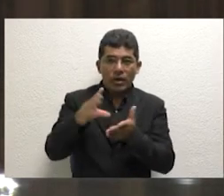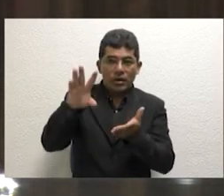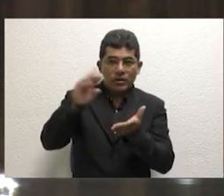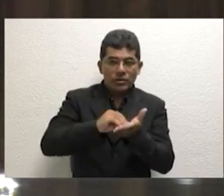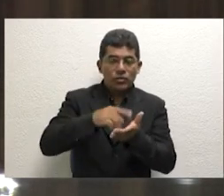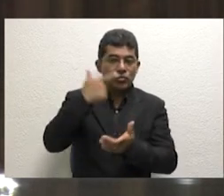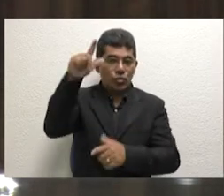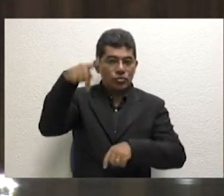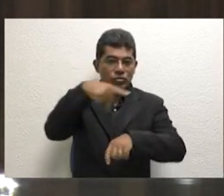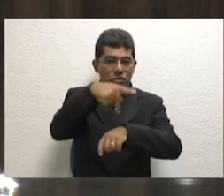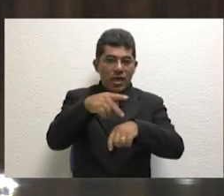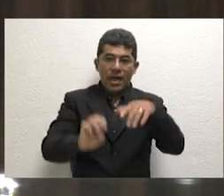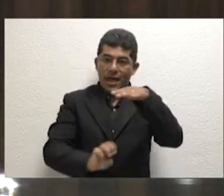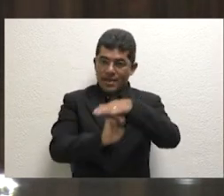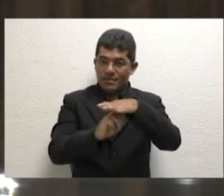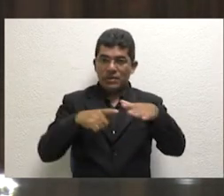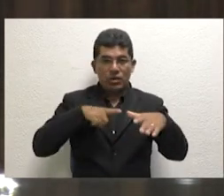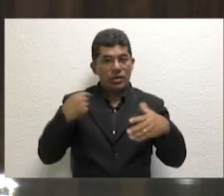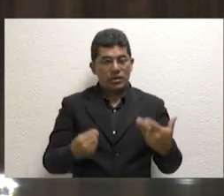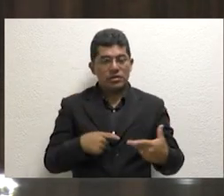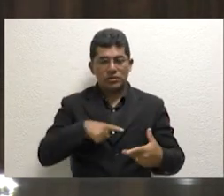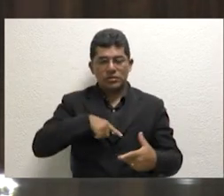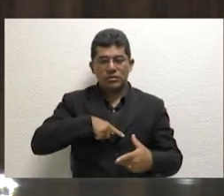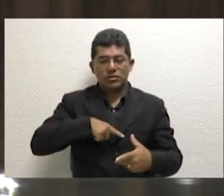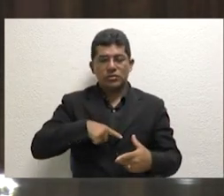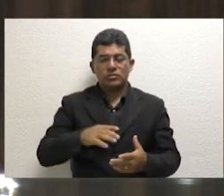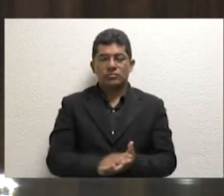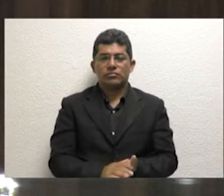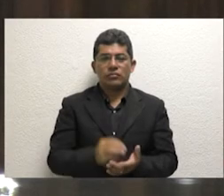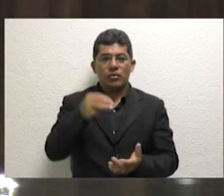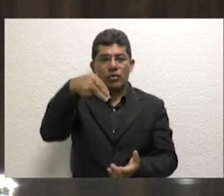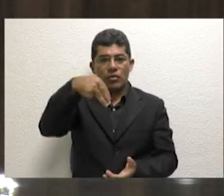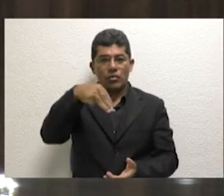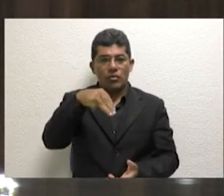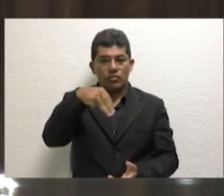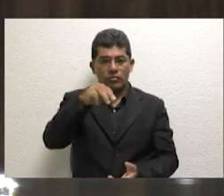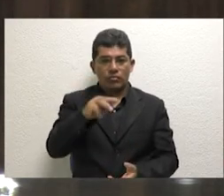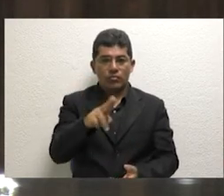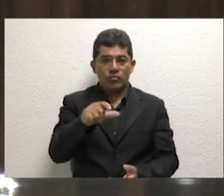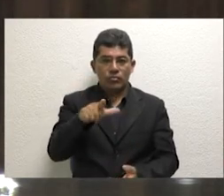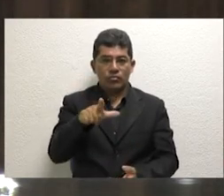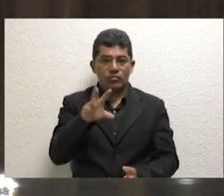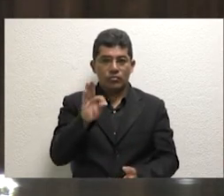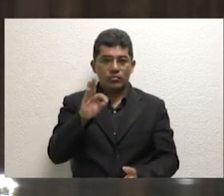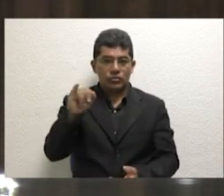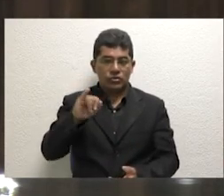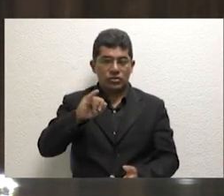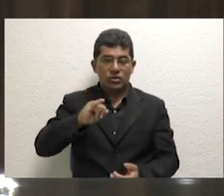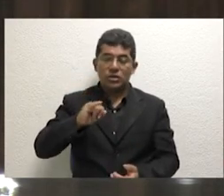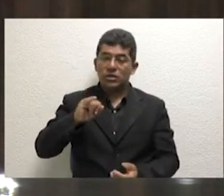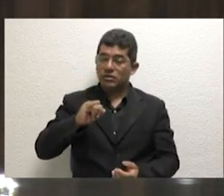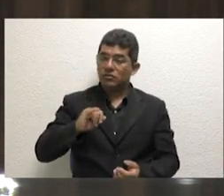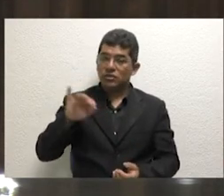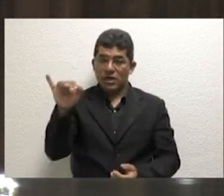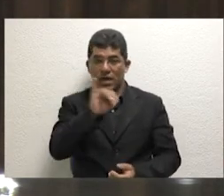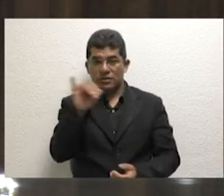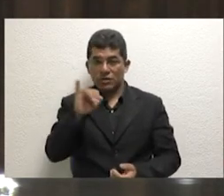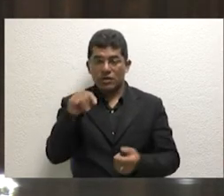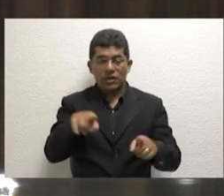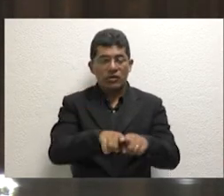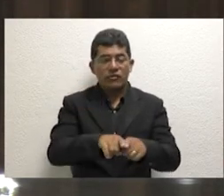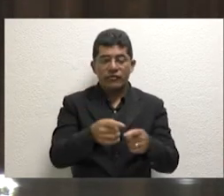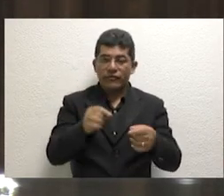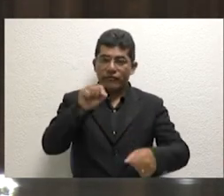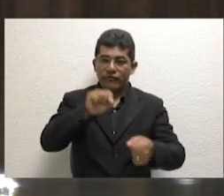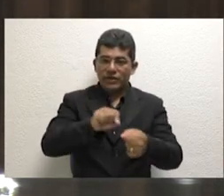estão aqui na sua grande maioria grandes multinacionais estariam produzindo no México na Ásia e